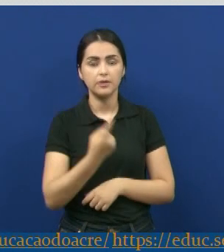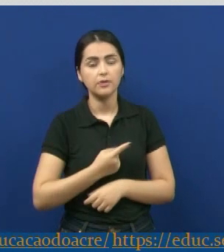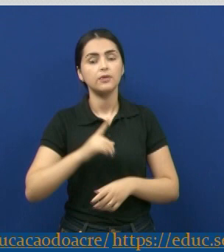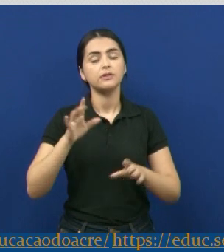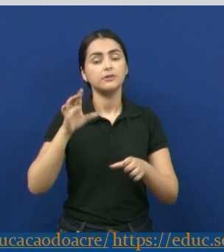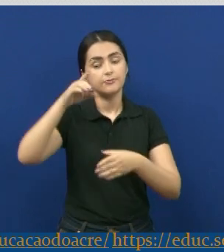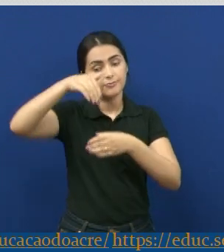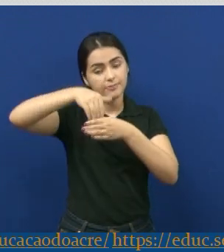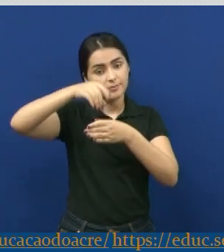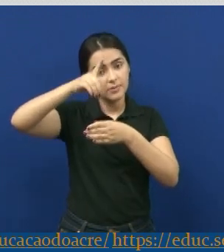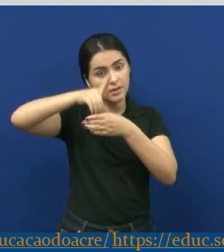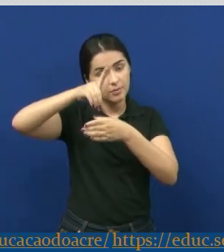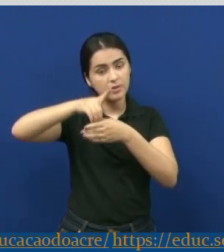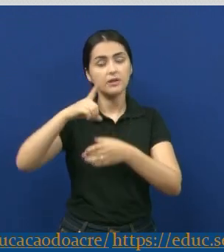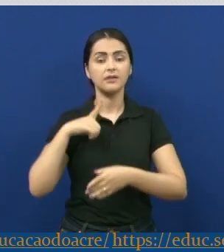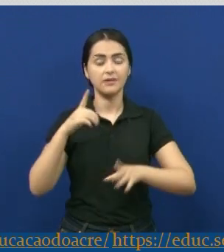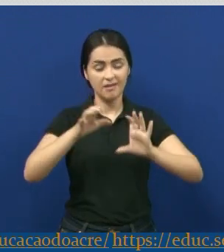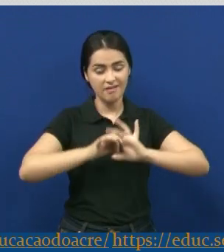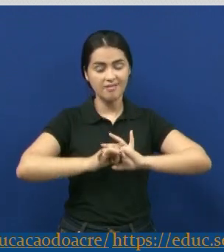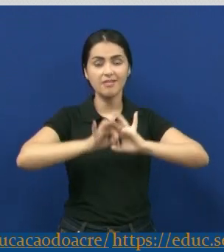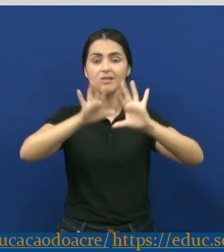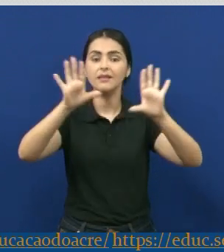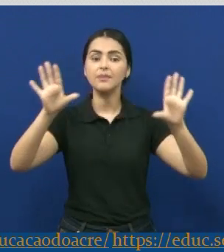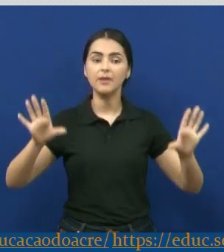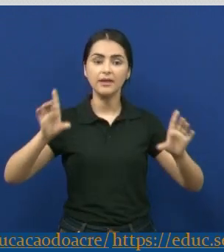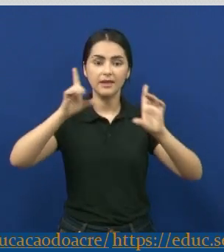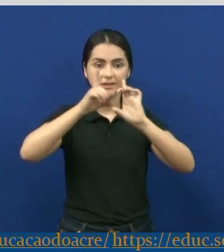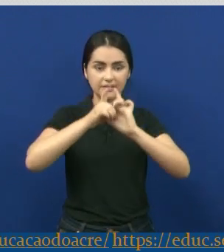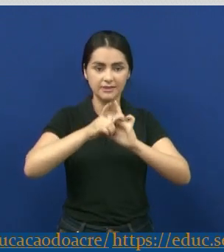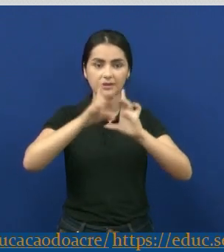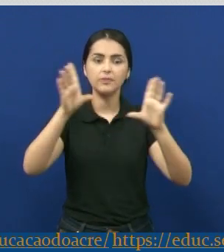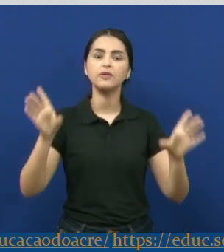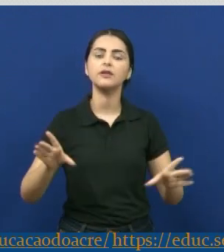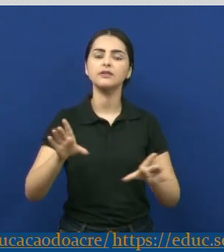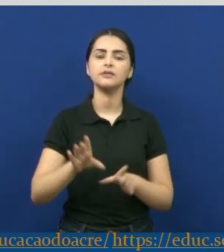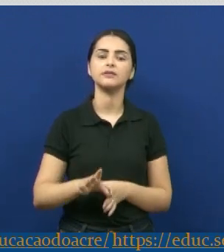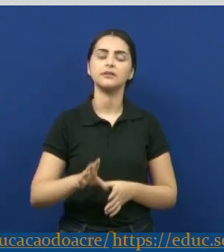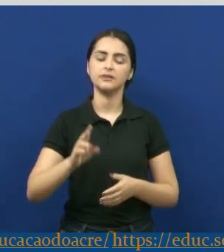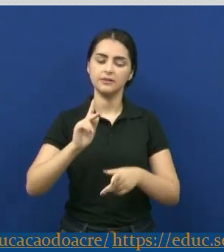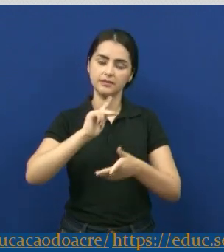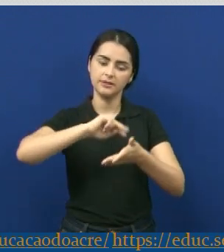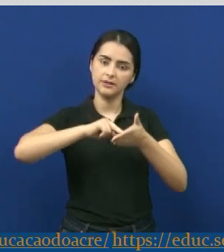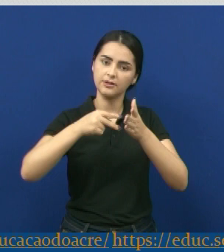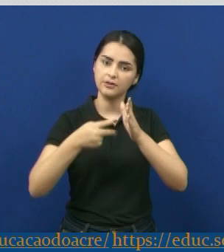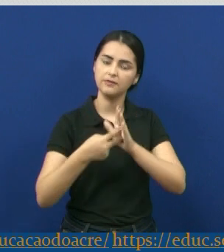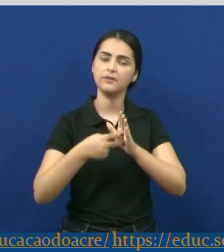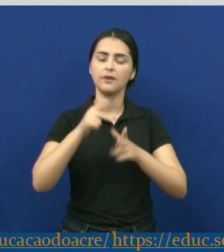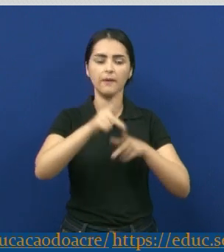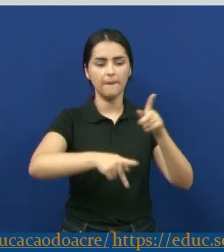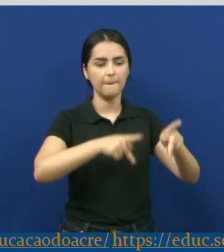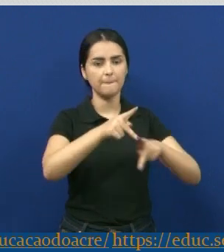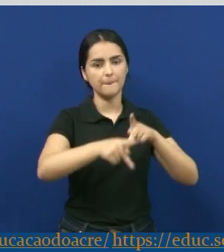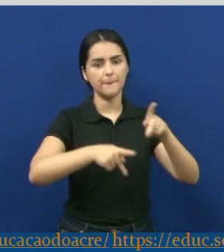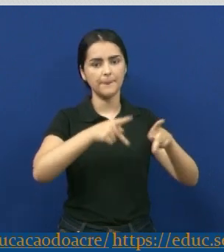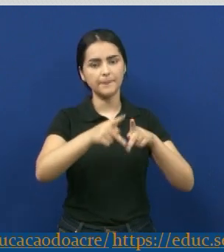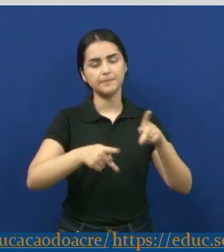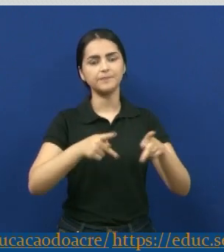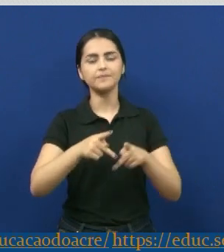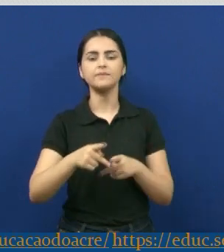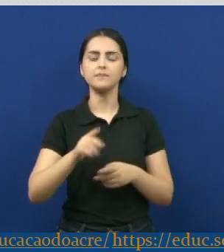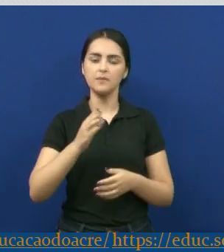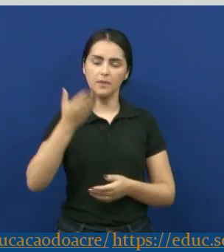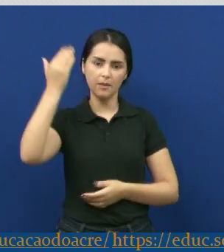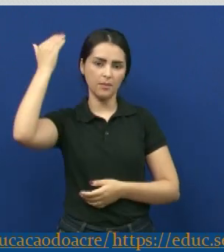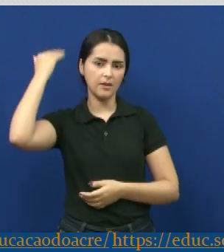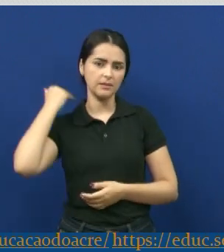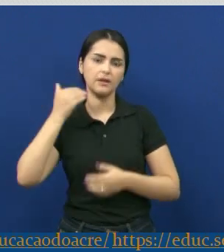vivemos, nós temos essa liberdade, onde demos, né, significa povo, e iniciou lá na Grécia Antiga. E o